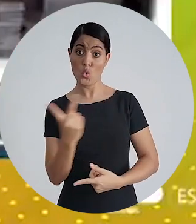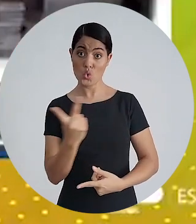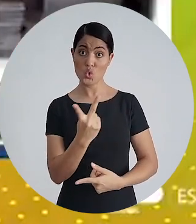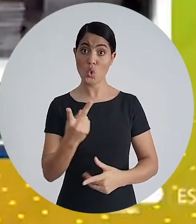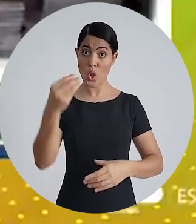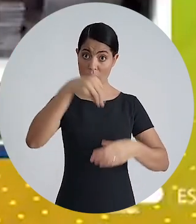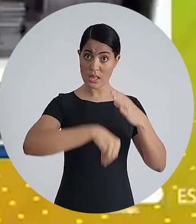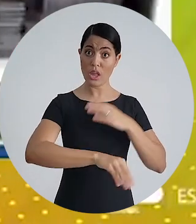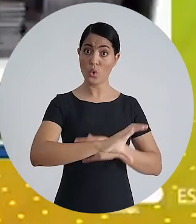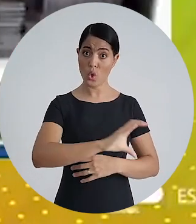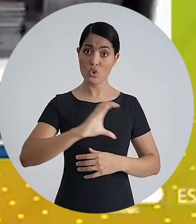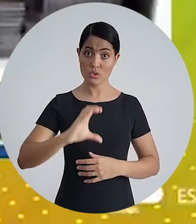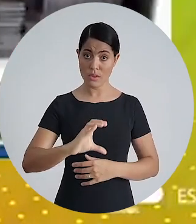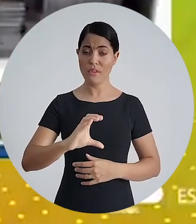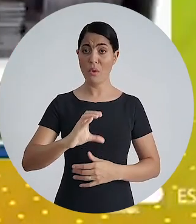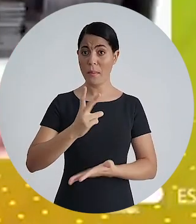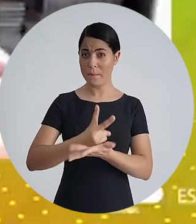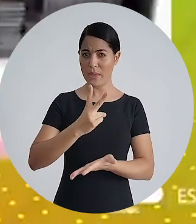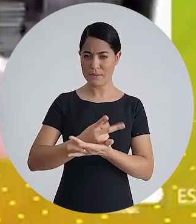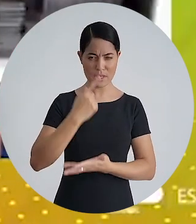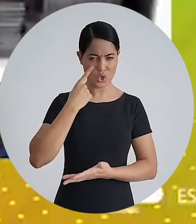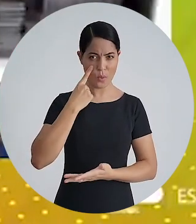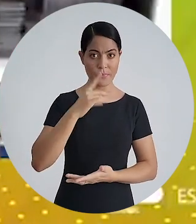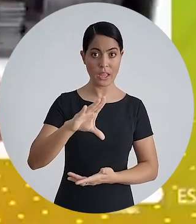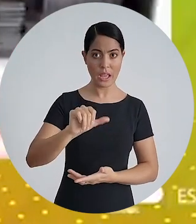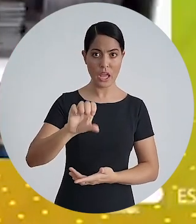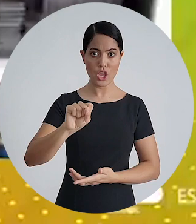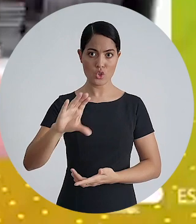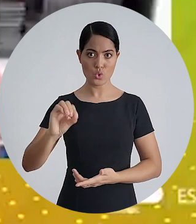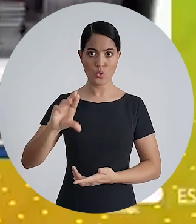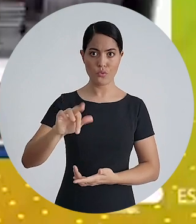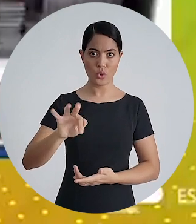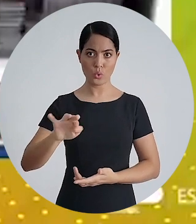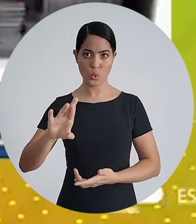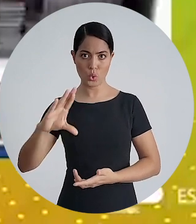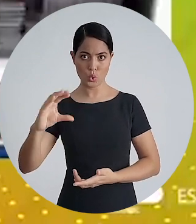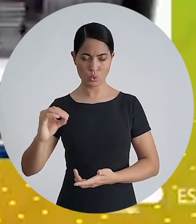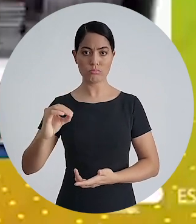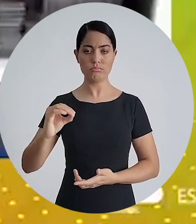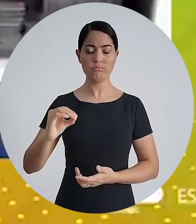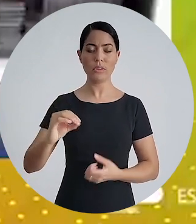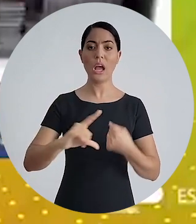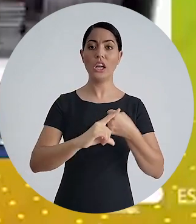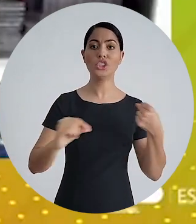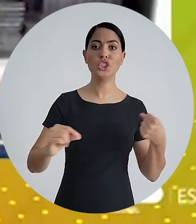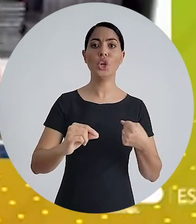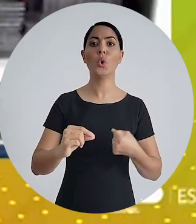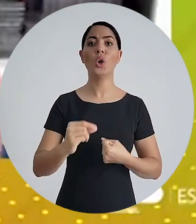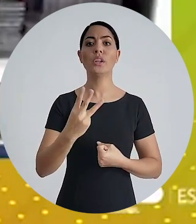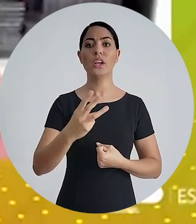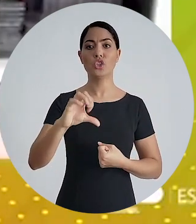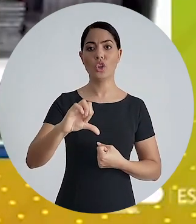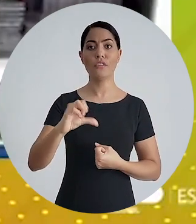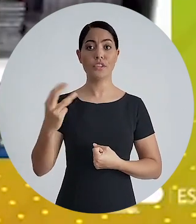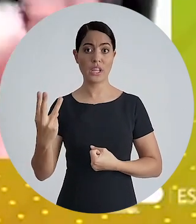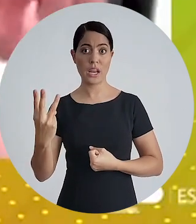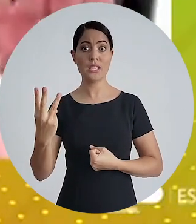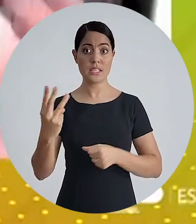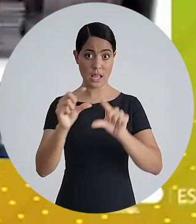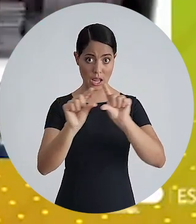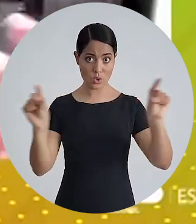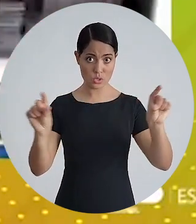fatos na mesma definição. Então, o parágrafo único, preste atenção nesse ponto. do 393 do Código Civil diz: